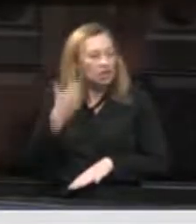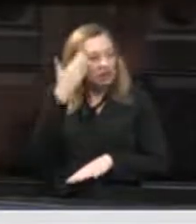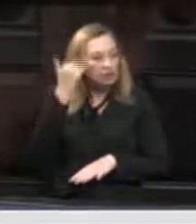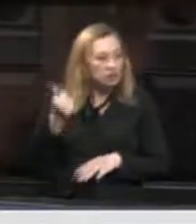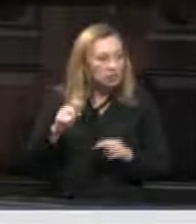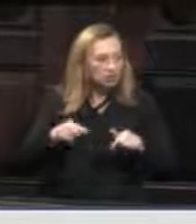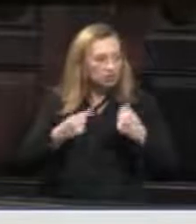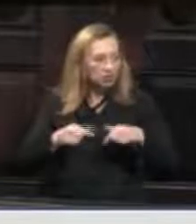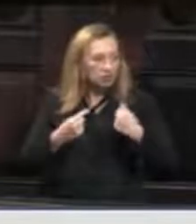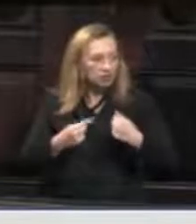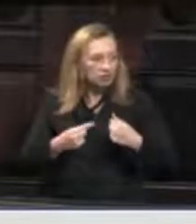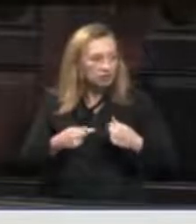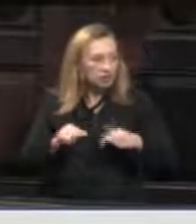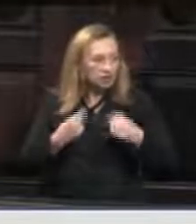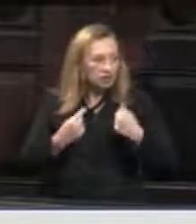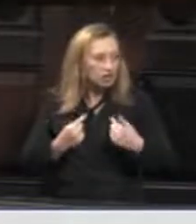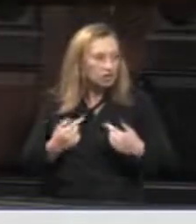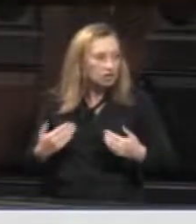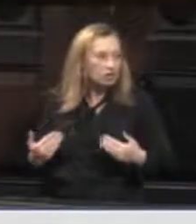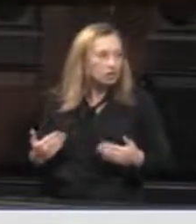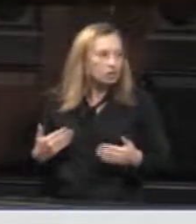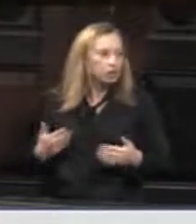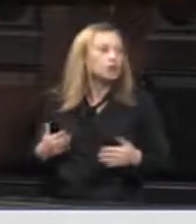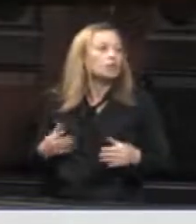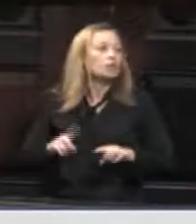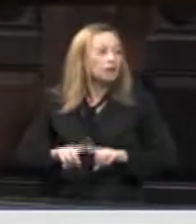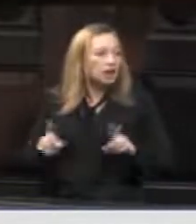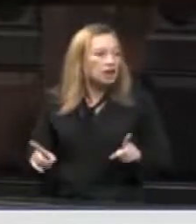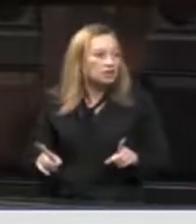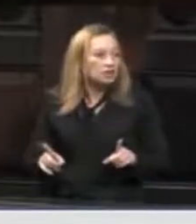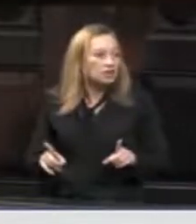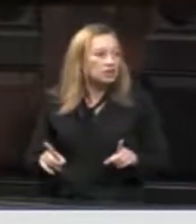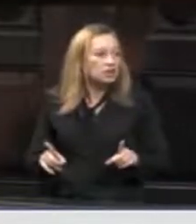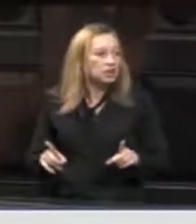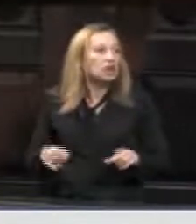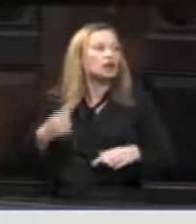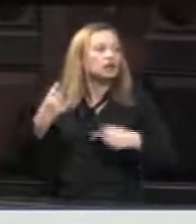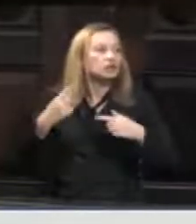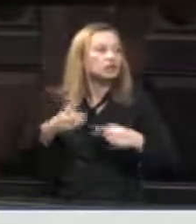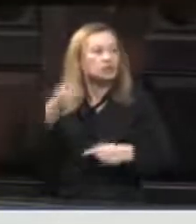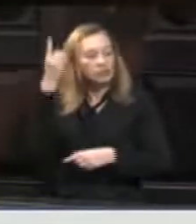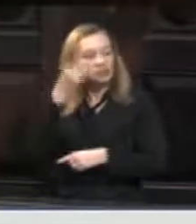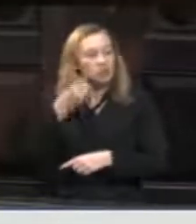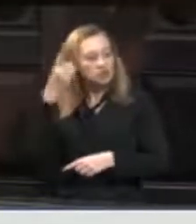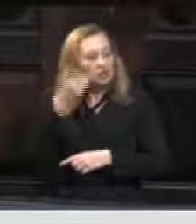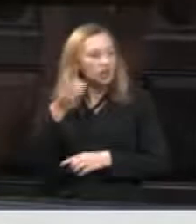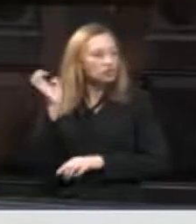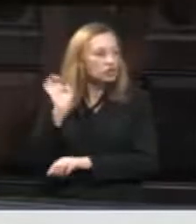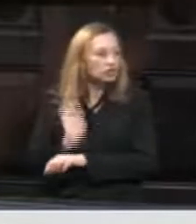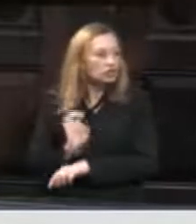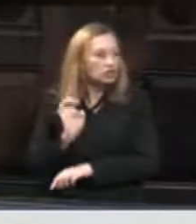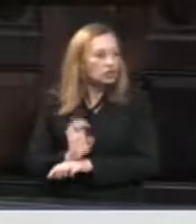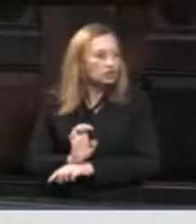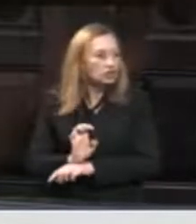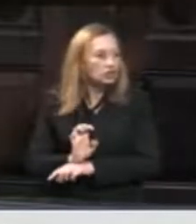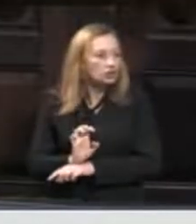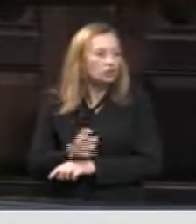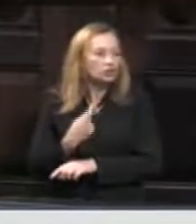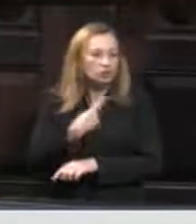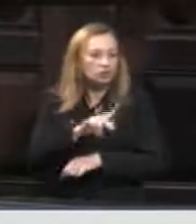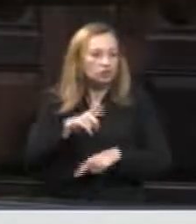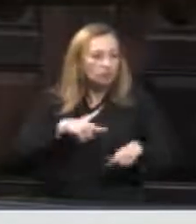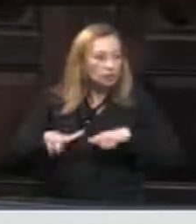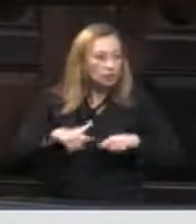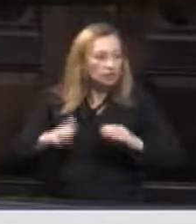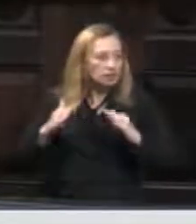foi direcionada a mim apenas, mas foi direcionada à deputada estadual no serviço de sua função aqui nessa